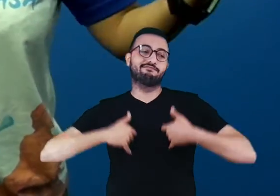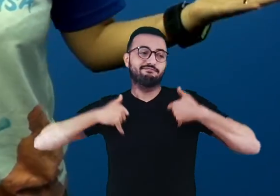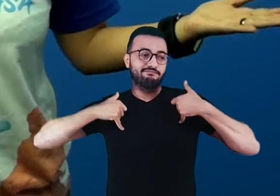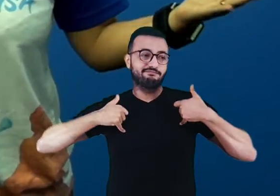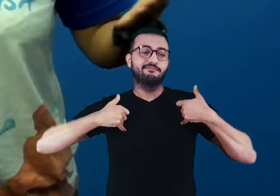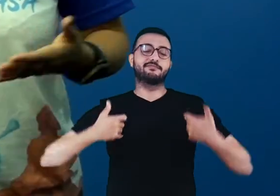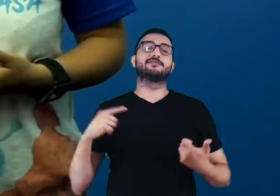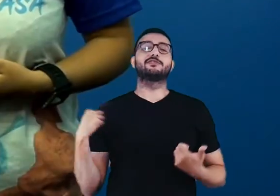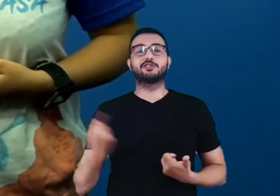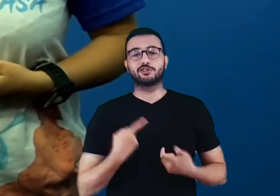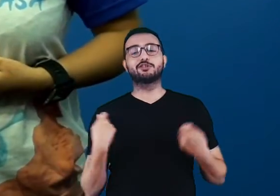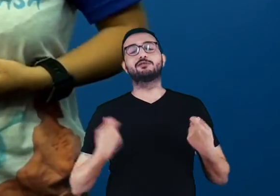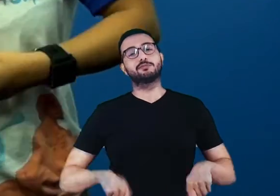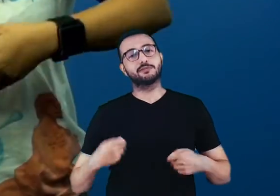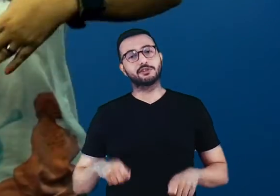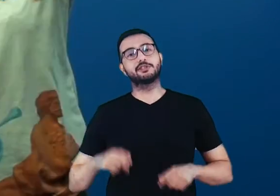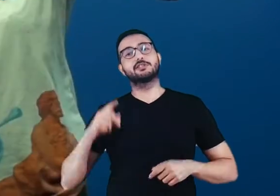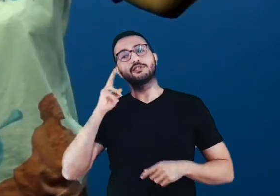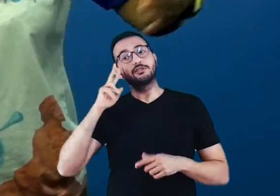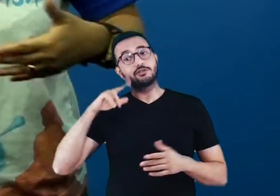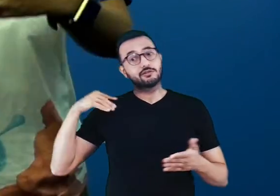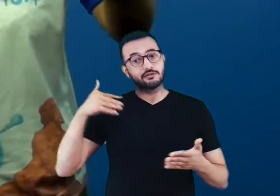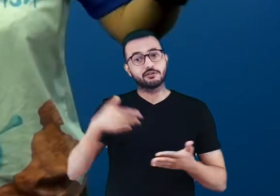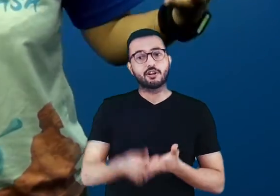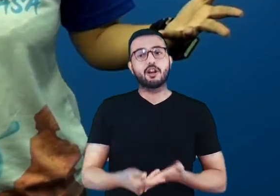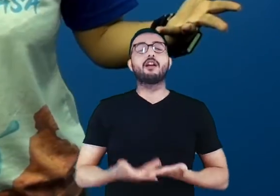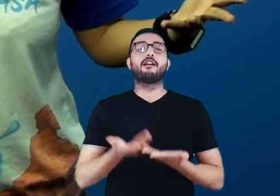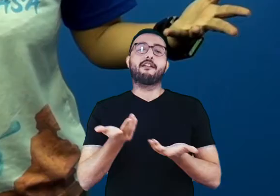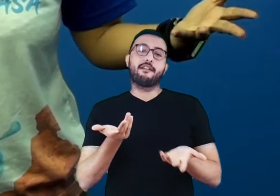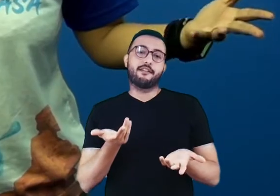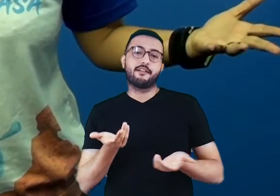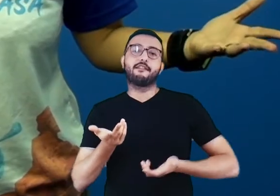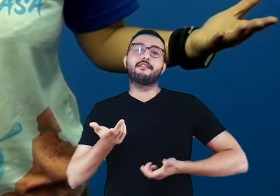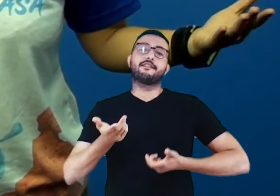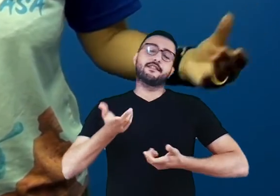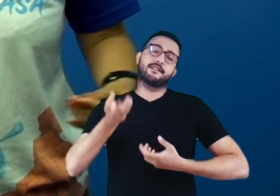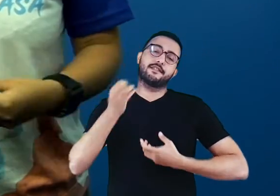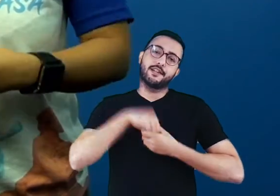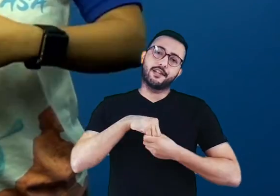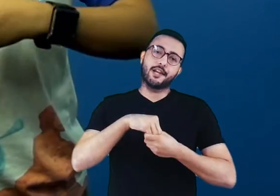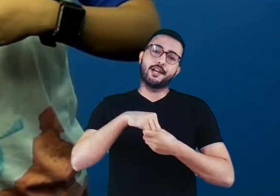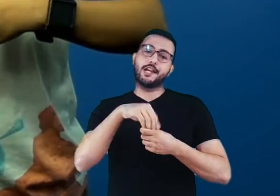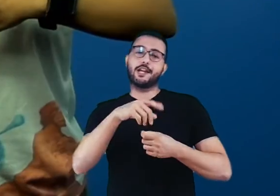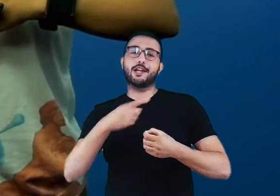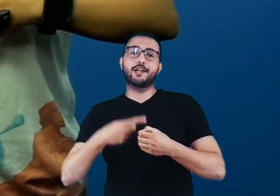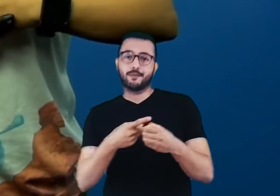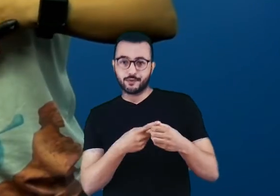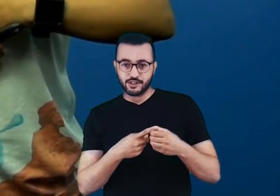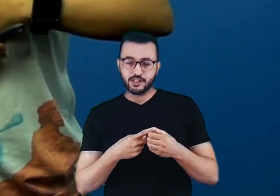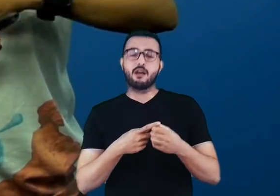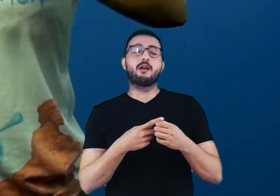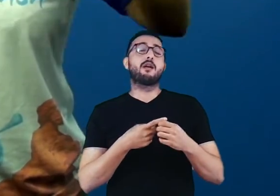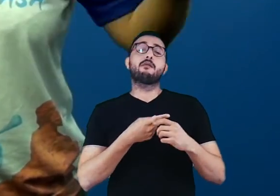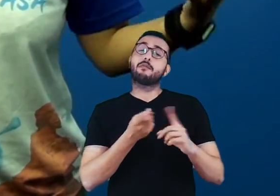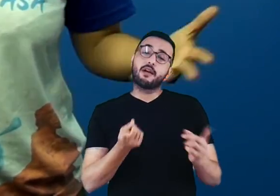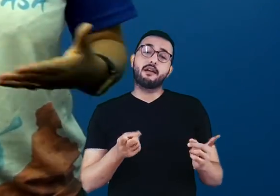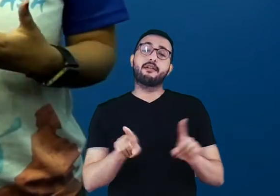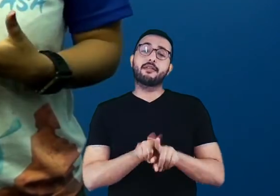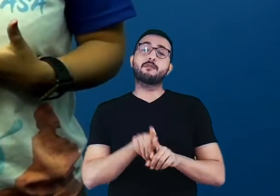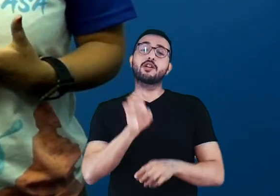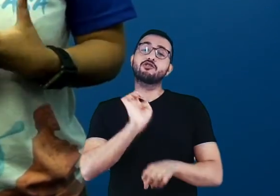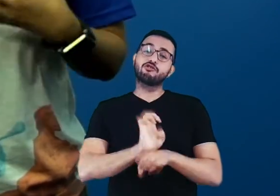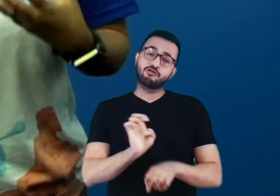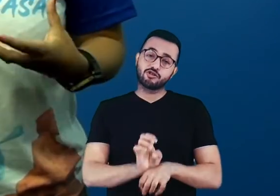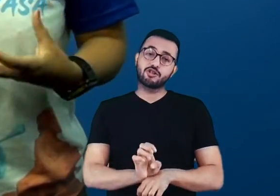orgulho, a gente precisa levar, não contar dentro do nosso município, como eu falei, dentro do